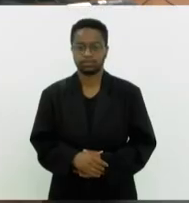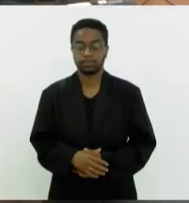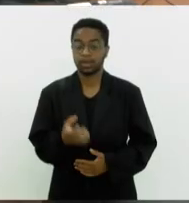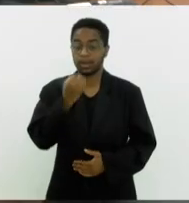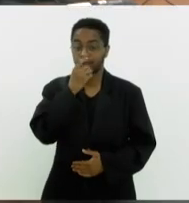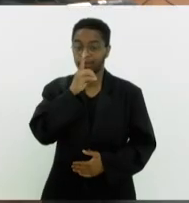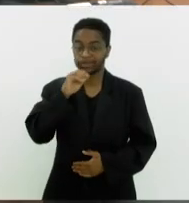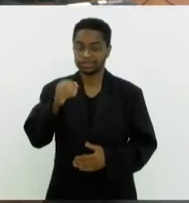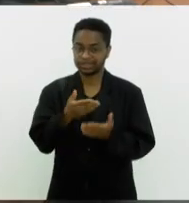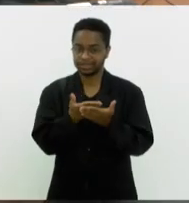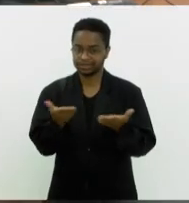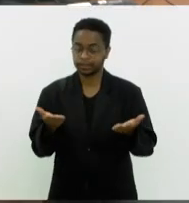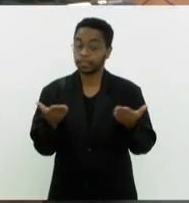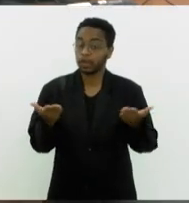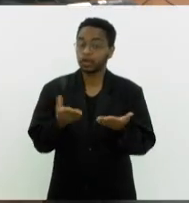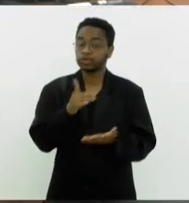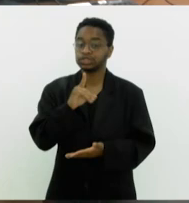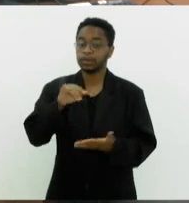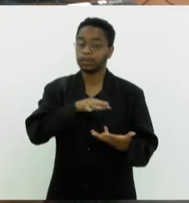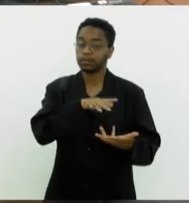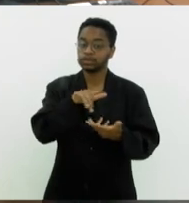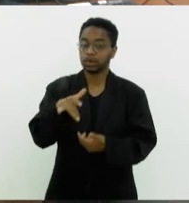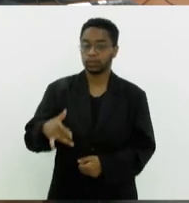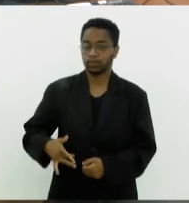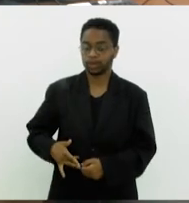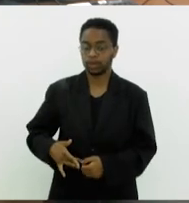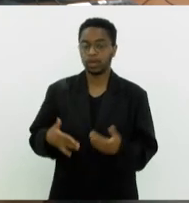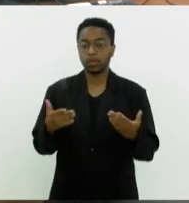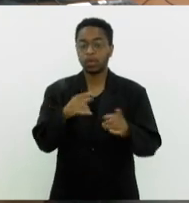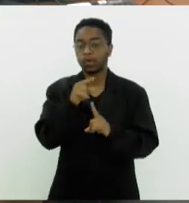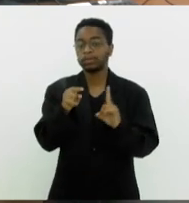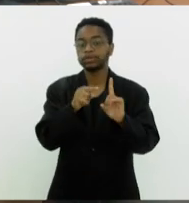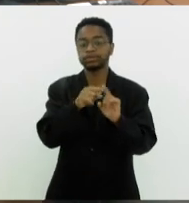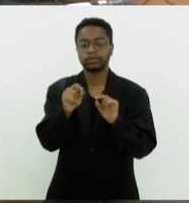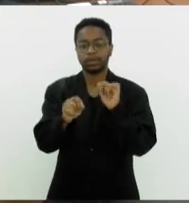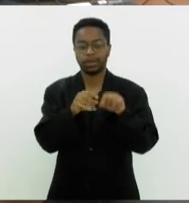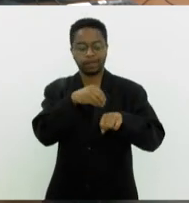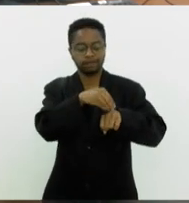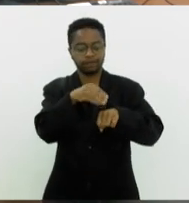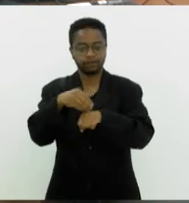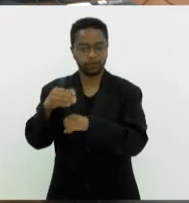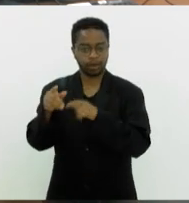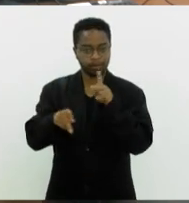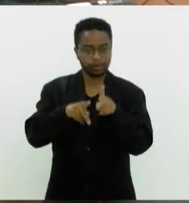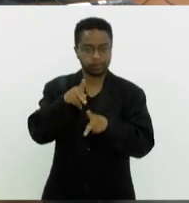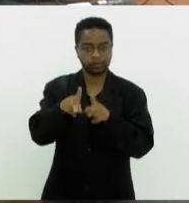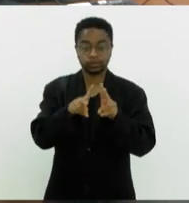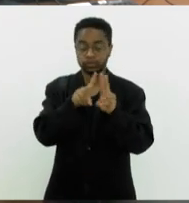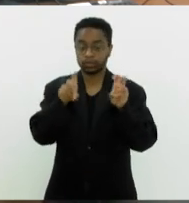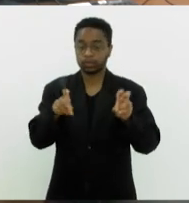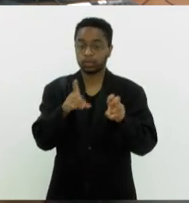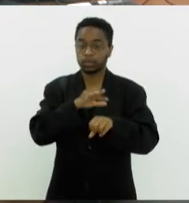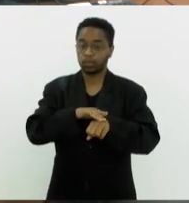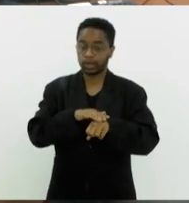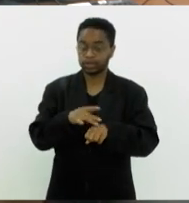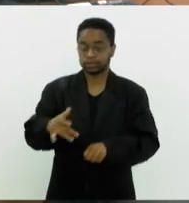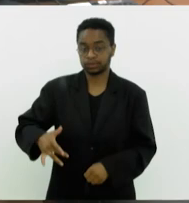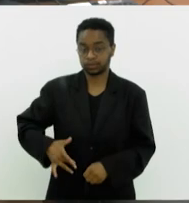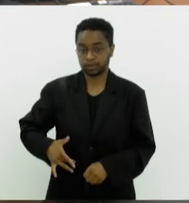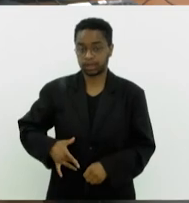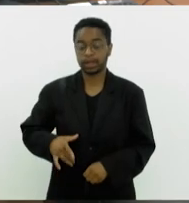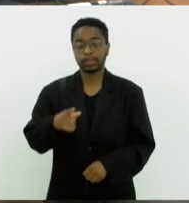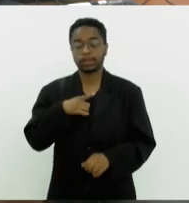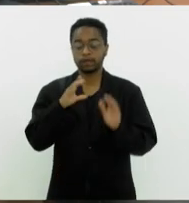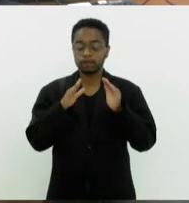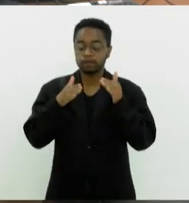Bom dia! Hoje é Dia Mundial do Rim. O objetivo dessa data é informar a população sobre as doenças renais com foco na